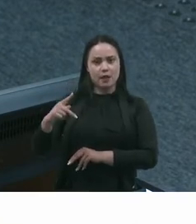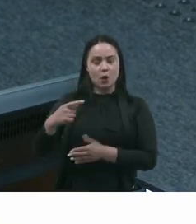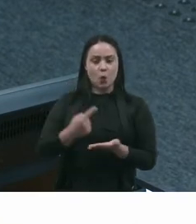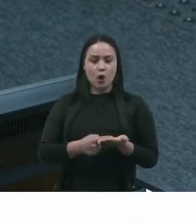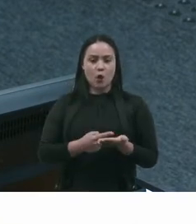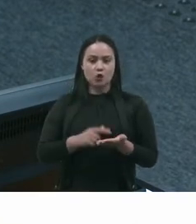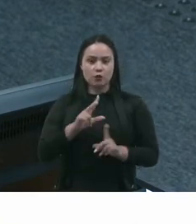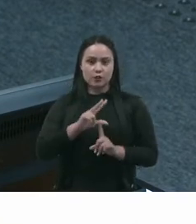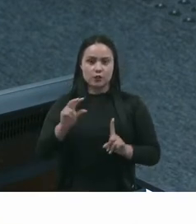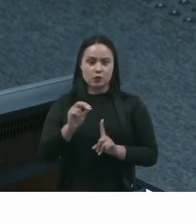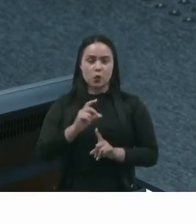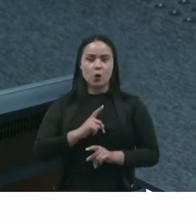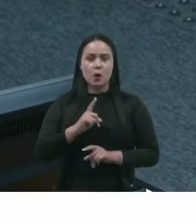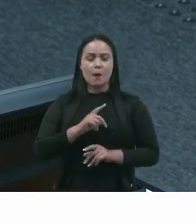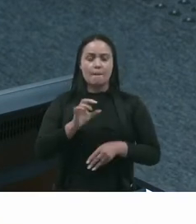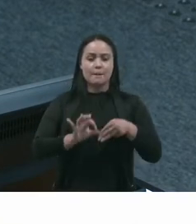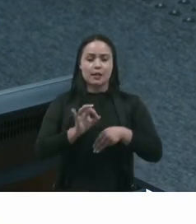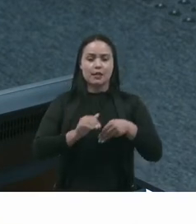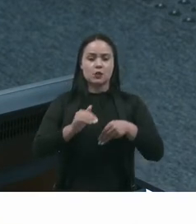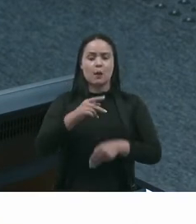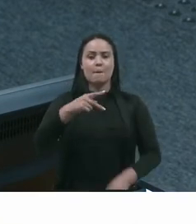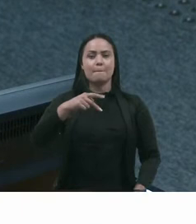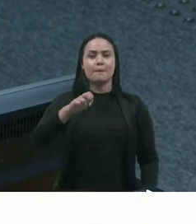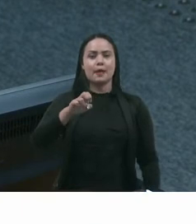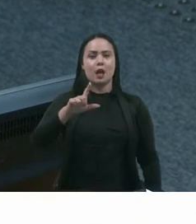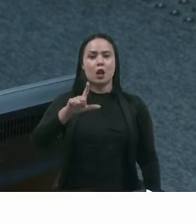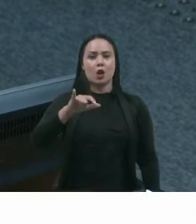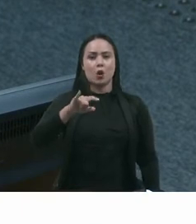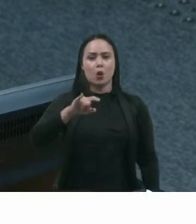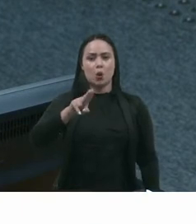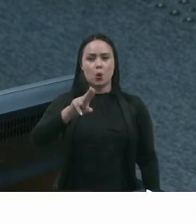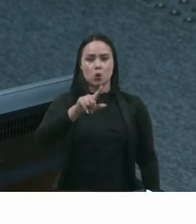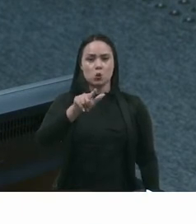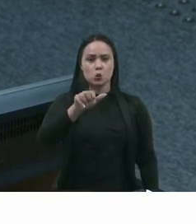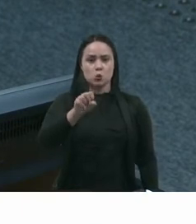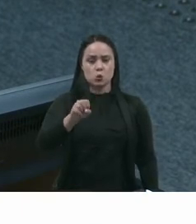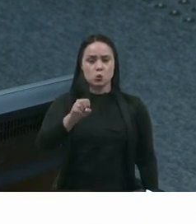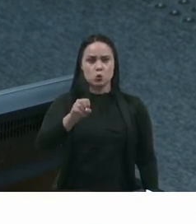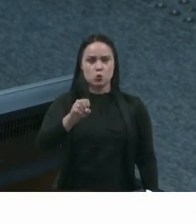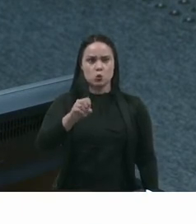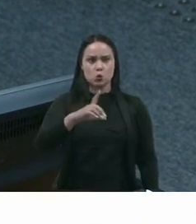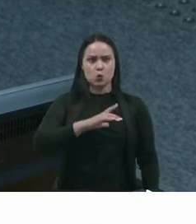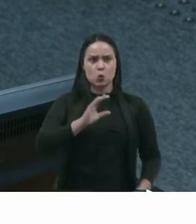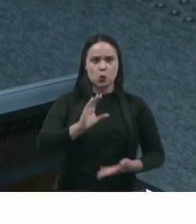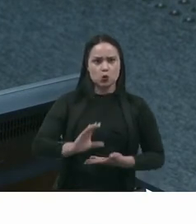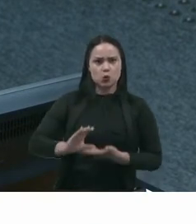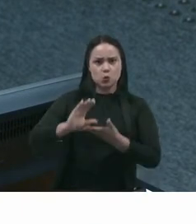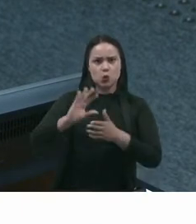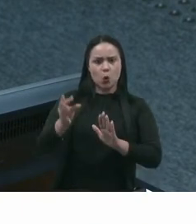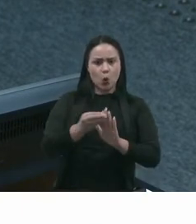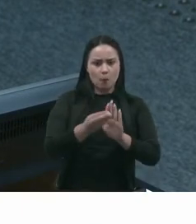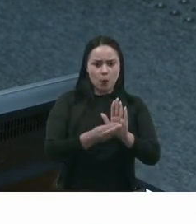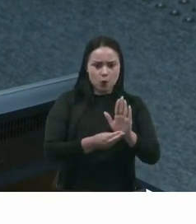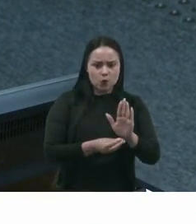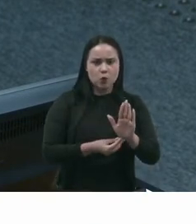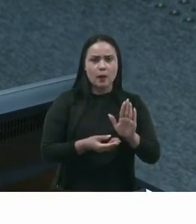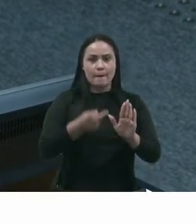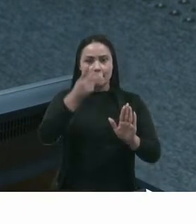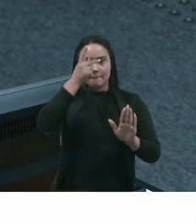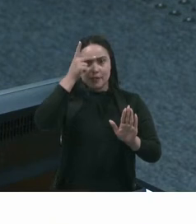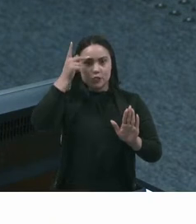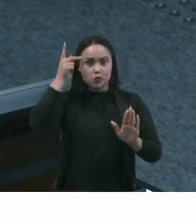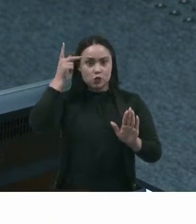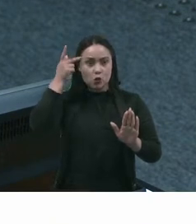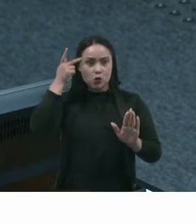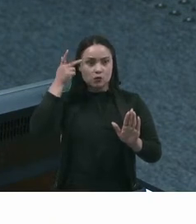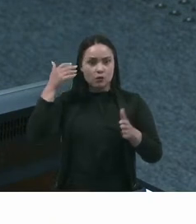da lavra do ministro Peluso dizia que, em virtude do conselho ser composto majoritariamente por integrantes